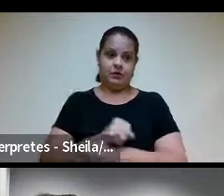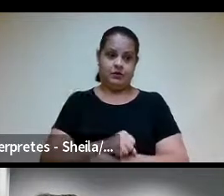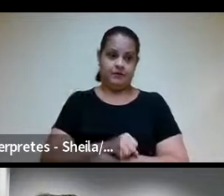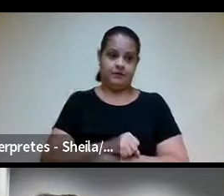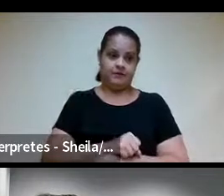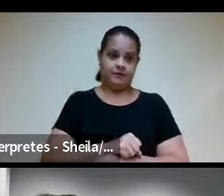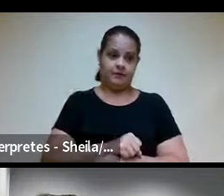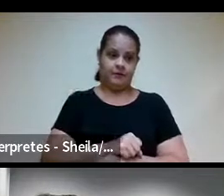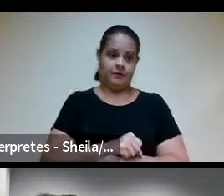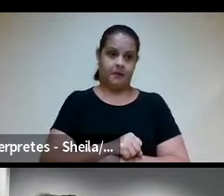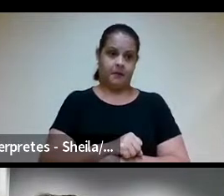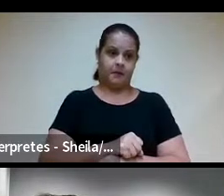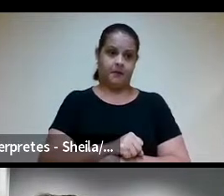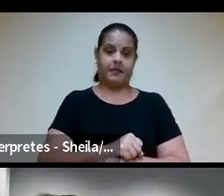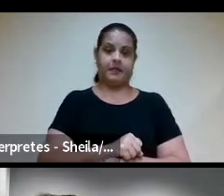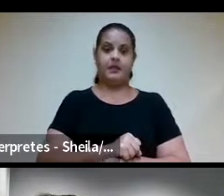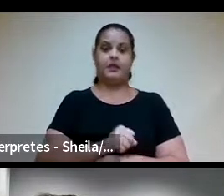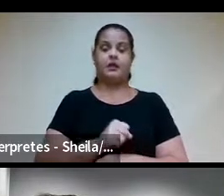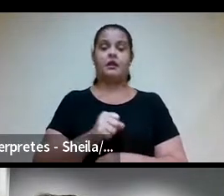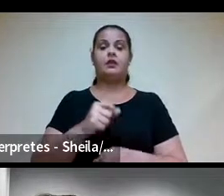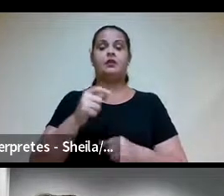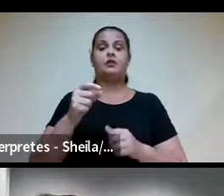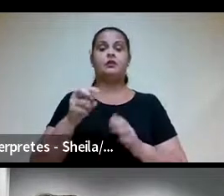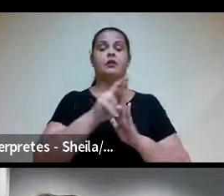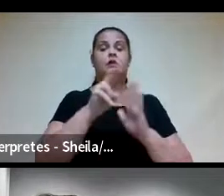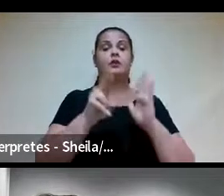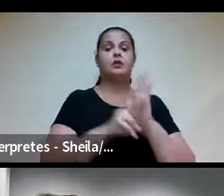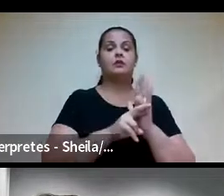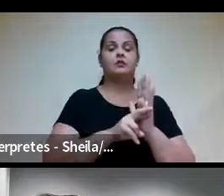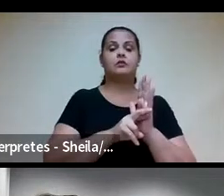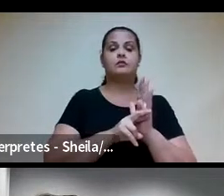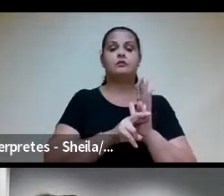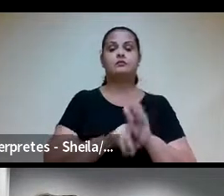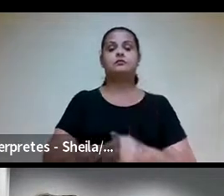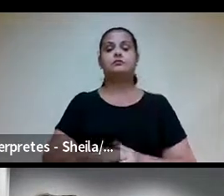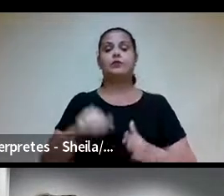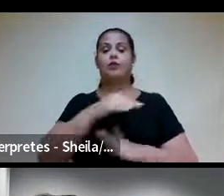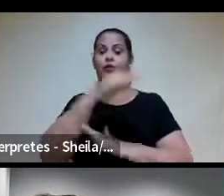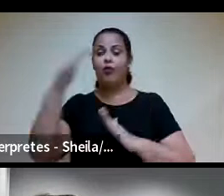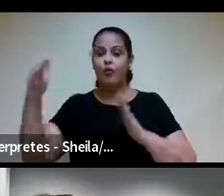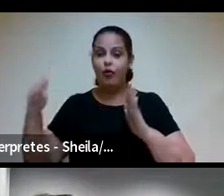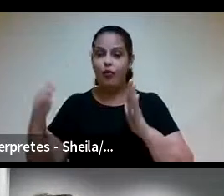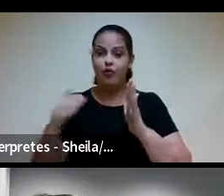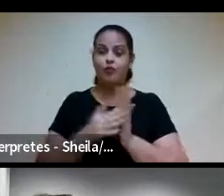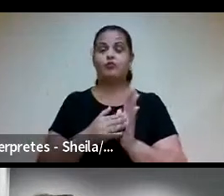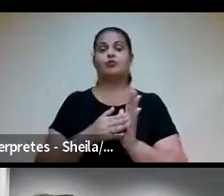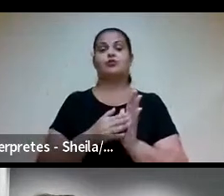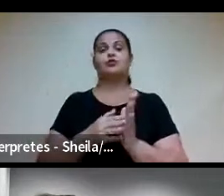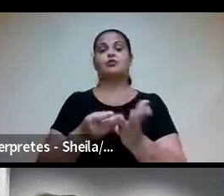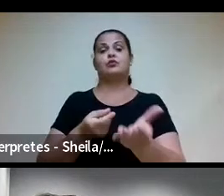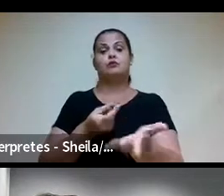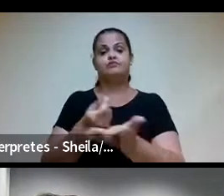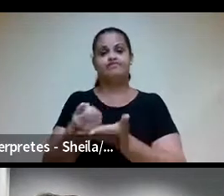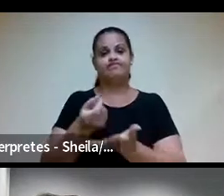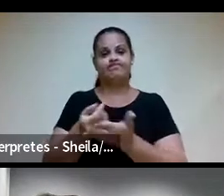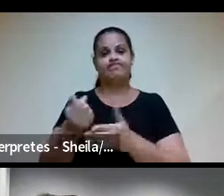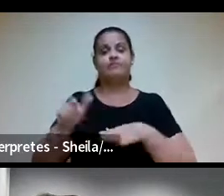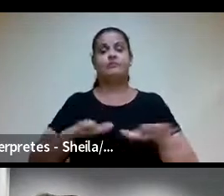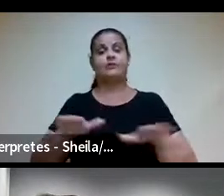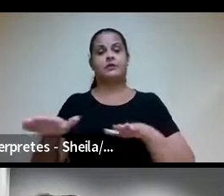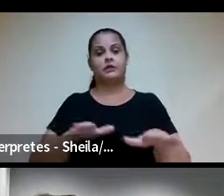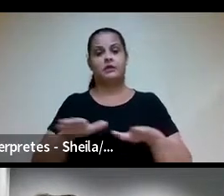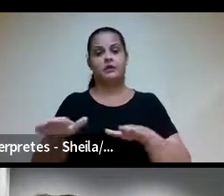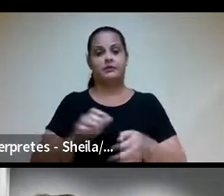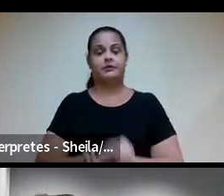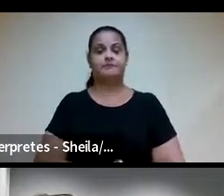TSE é expresso em sua redação ao mencionar total de gastos de campanha contratados, os quais não incluem os recursos estimáveis